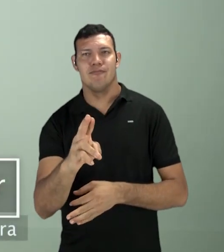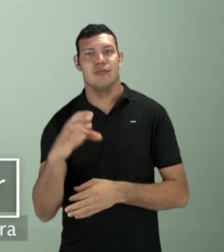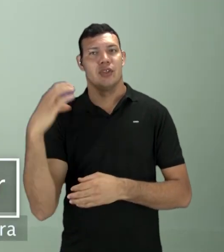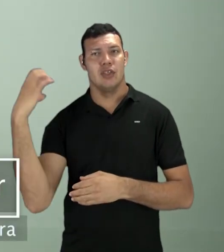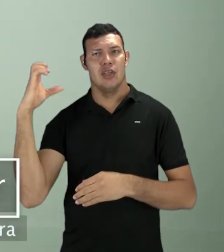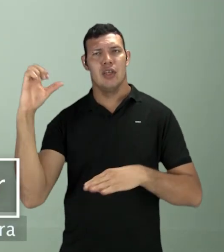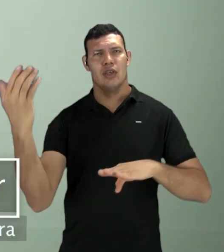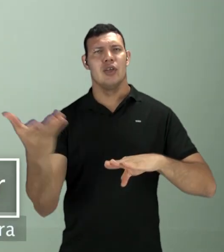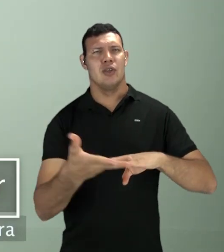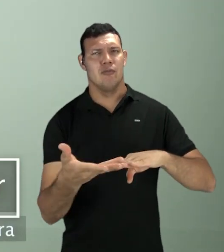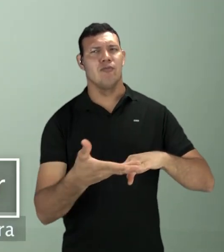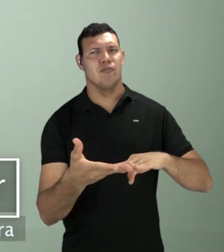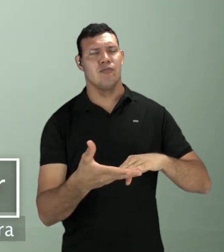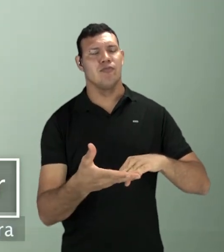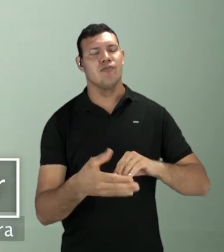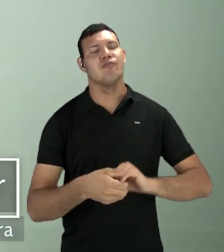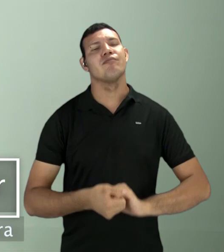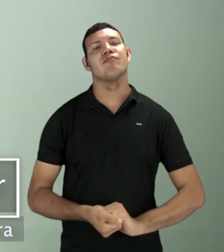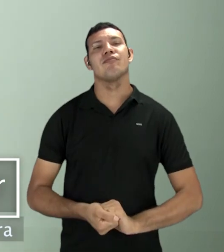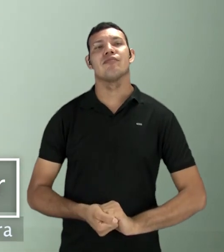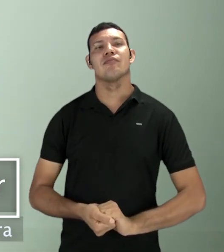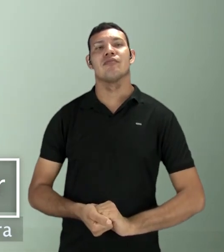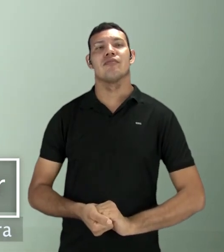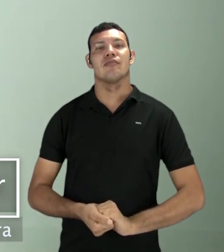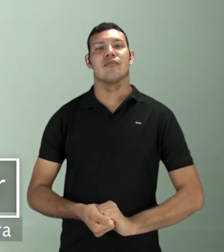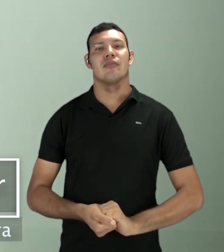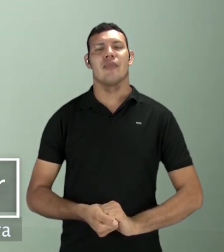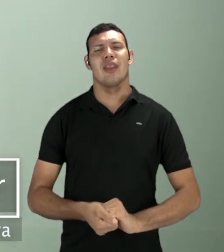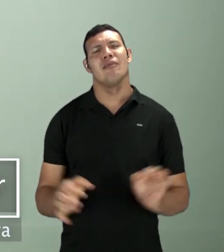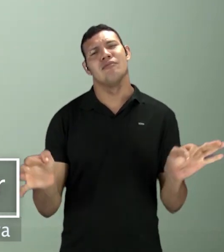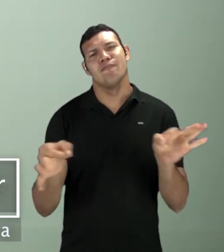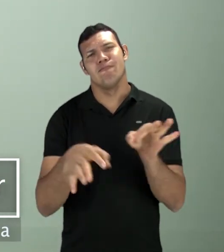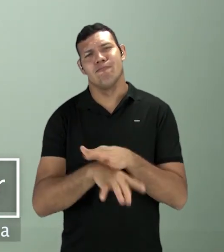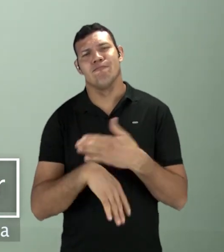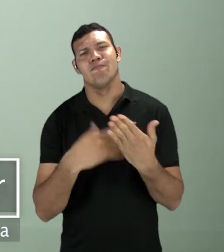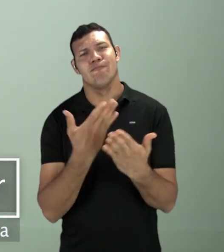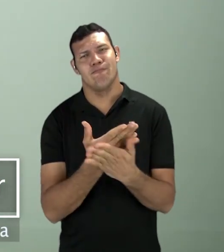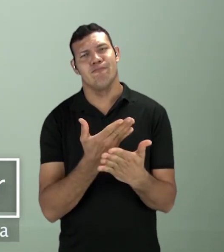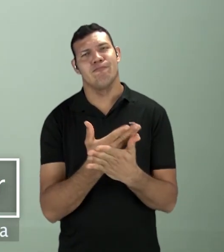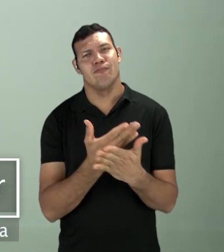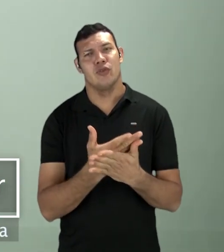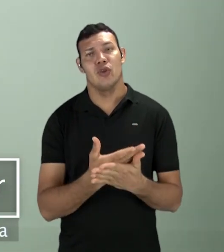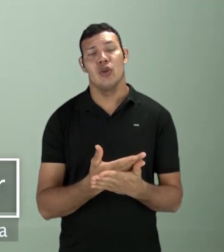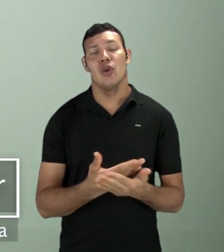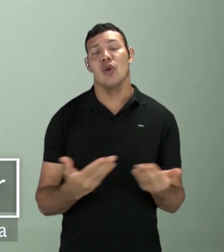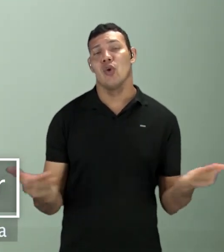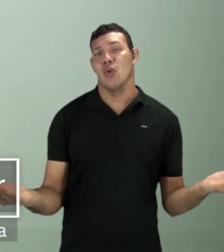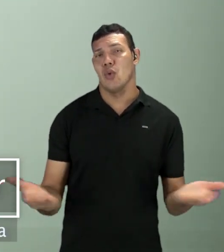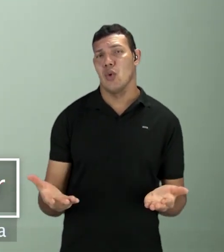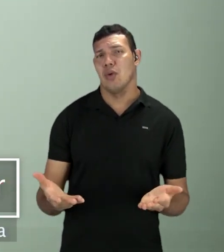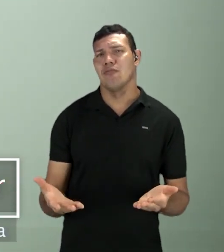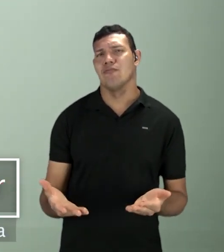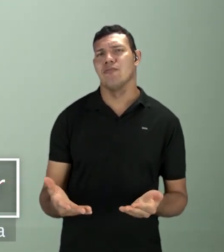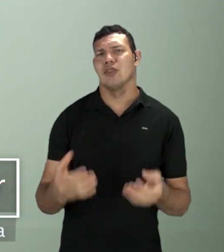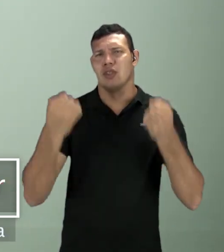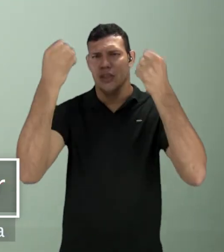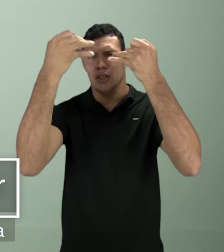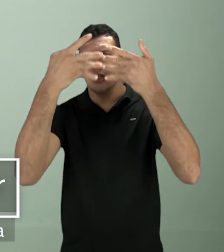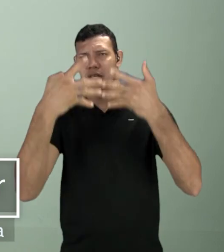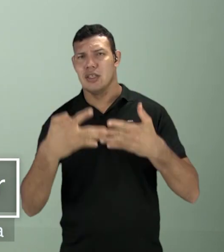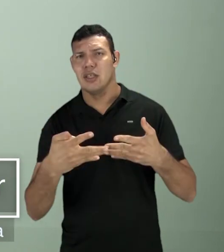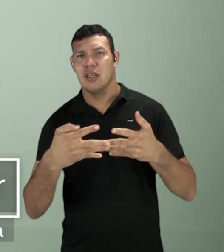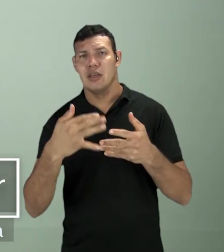método. Então, gente, terminando a aula de hoje, nós falamos desses filósofos muito importantes, contemporâneos, que esse